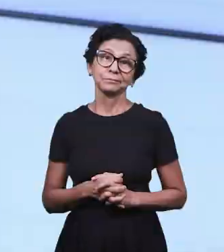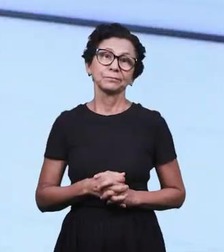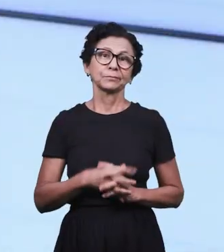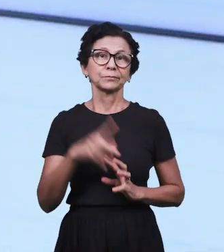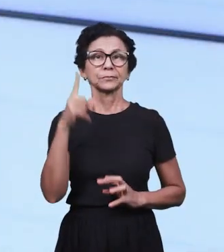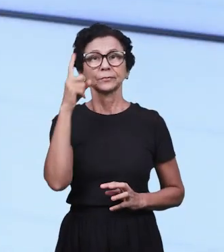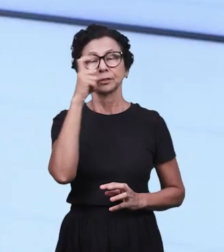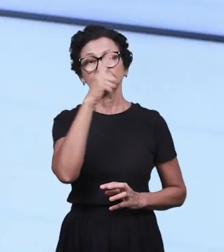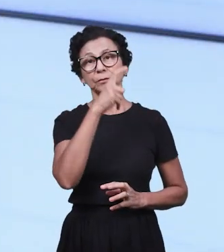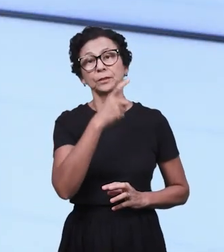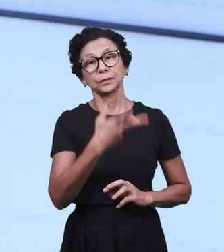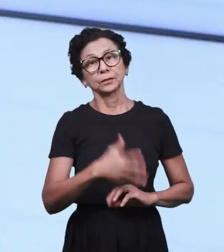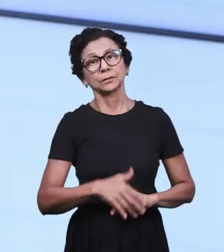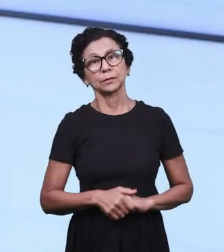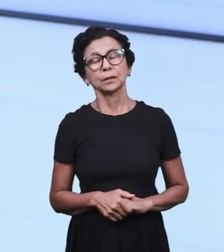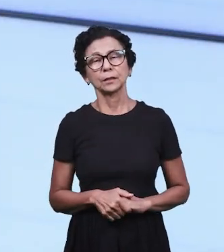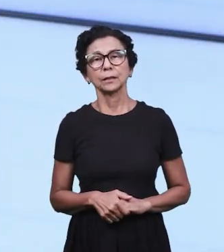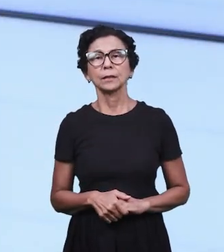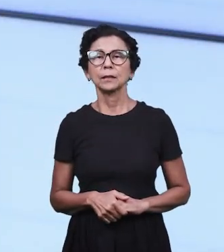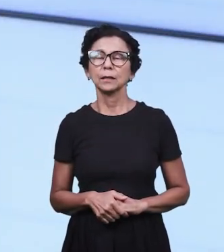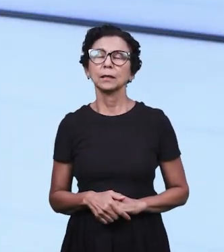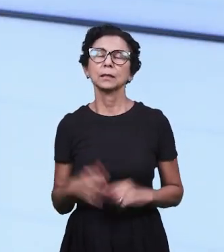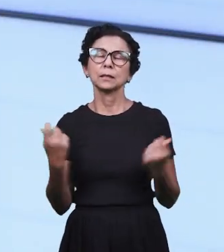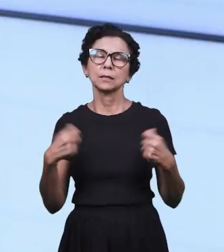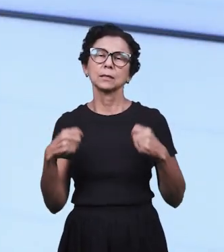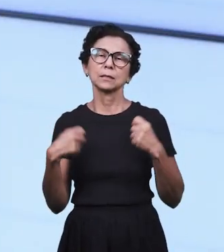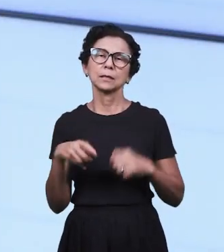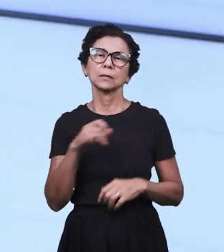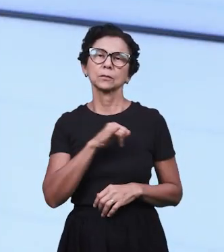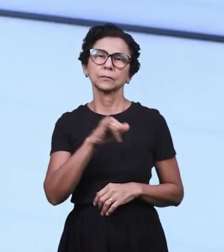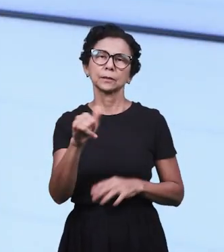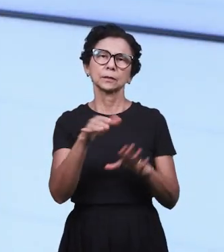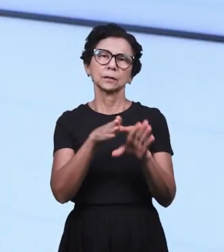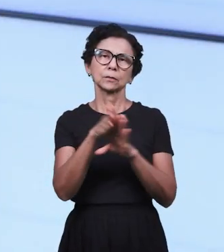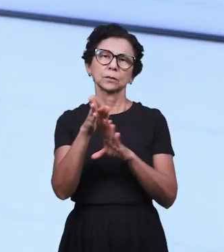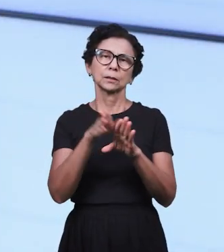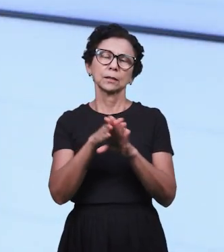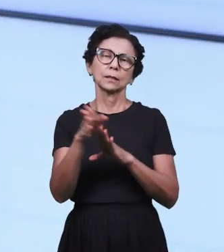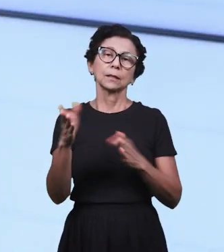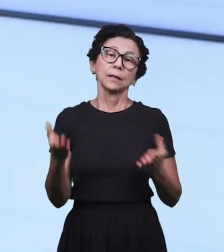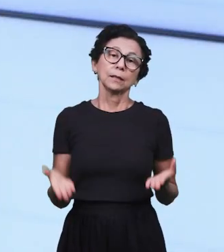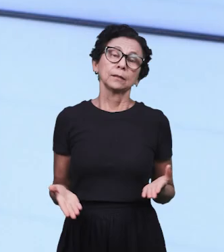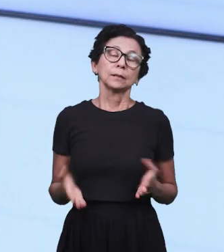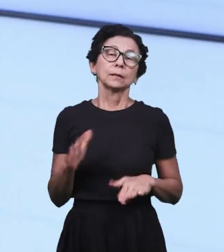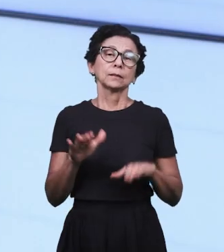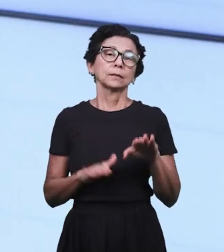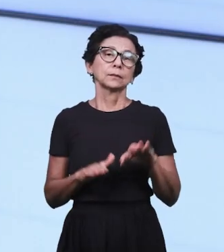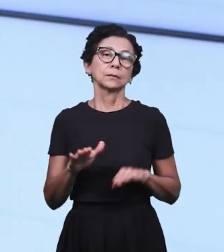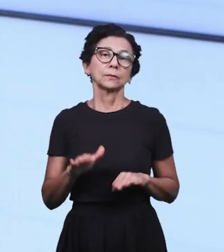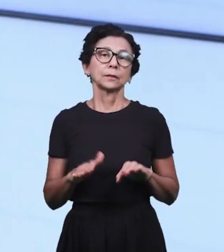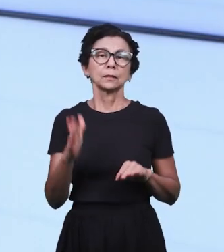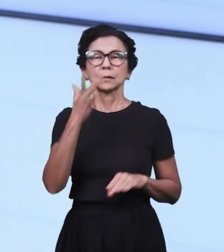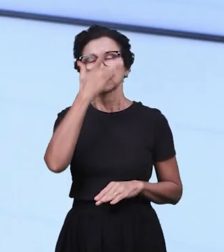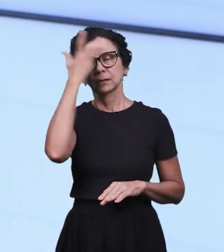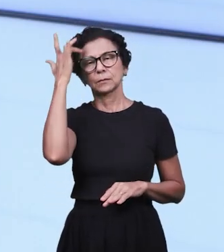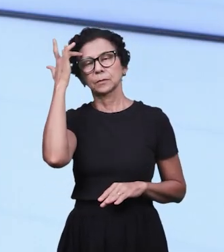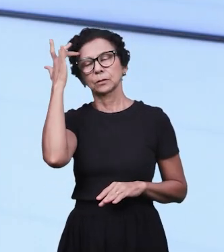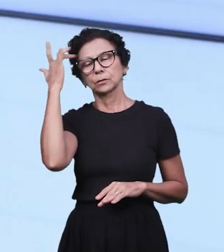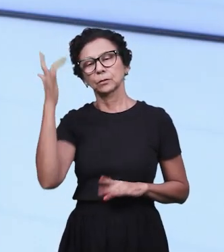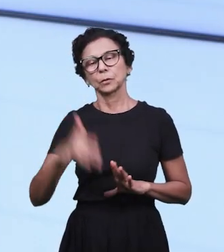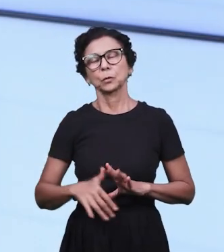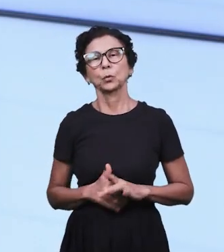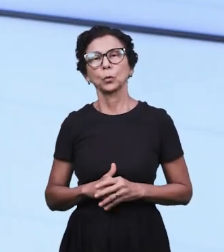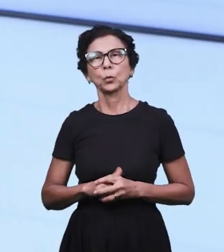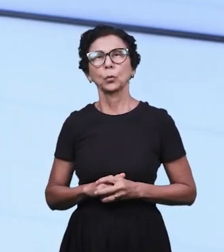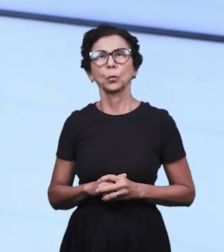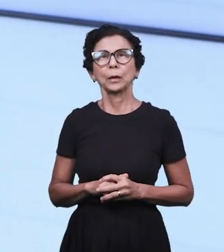infelizmente, a gente precisa sempre abordar esse aspecto, no sentido até de orientar as pessoas, que às vezes as relações que estavam assim,